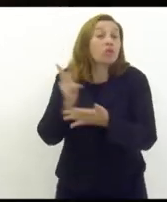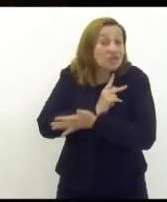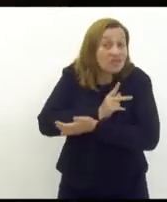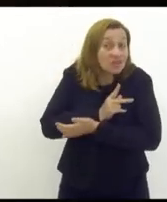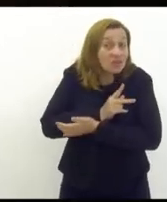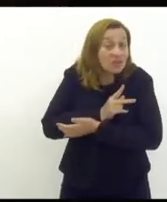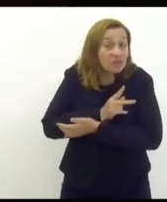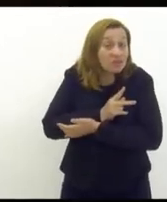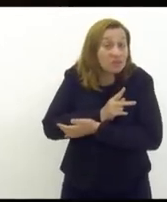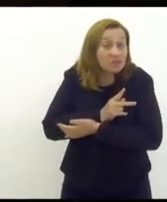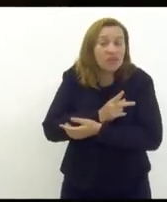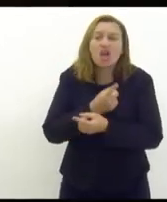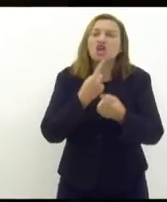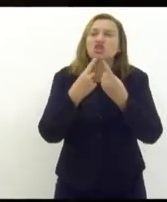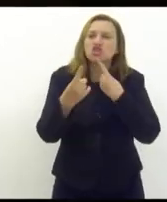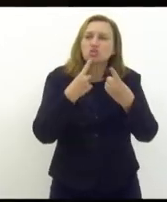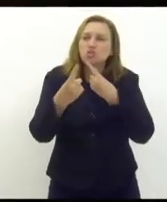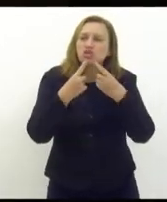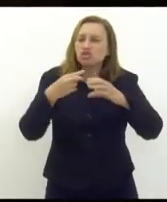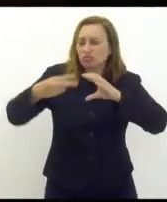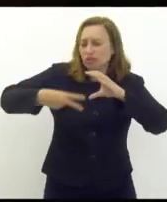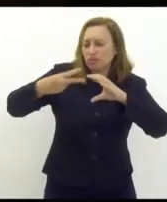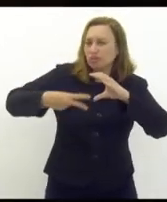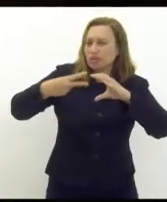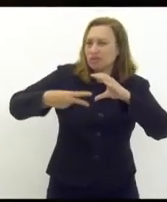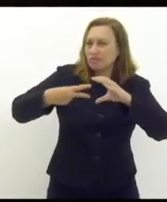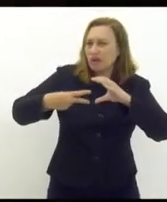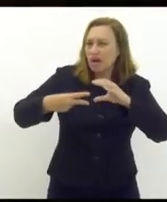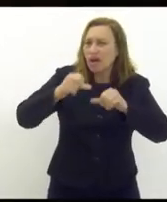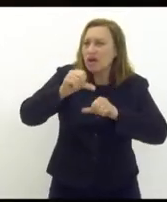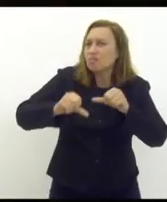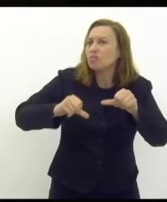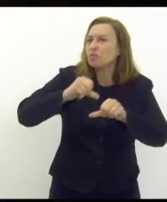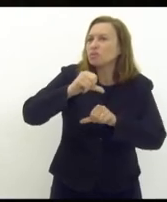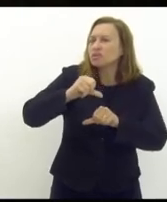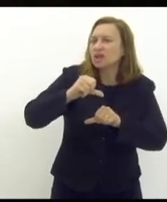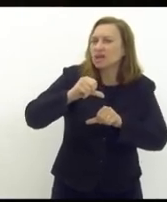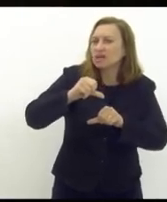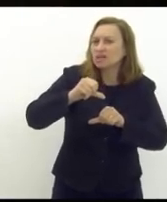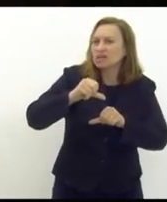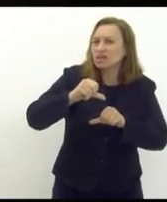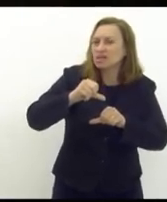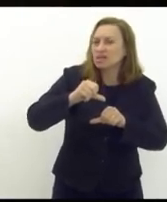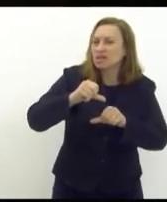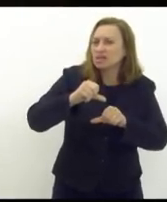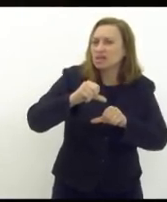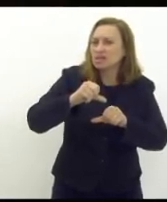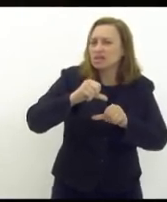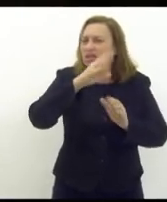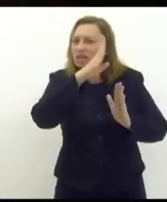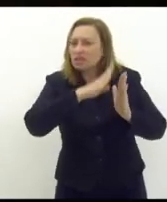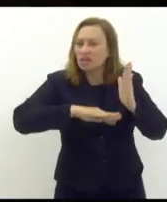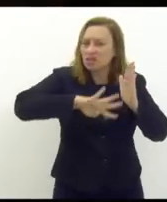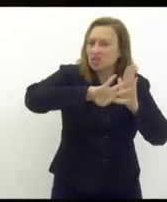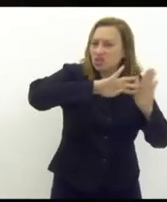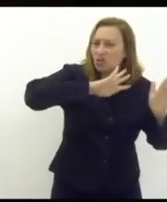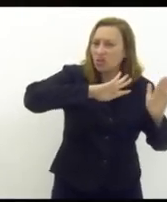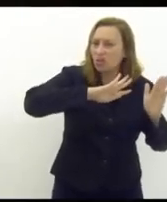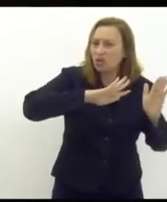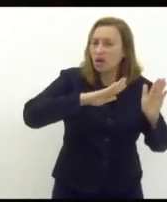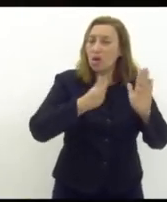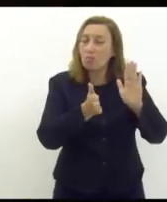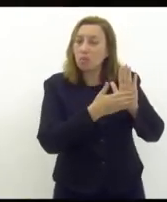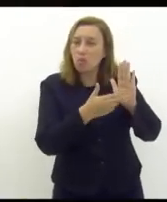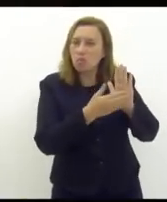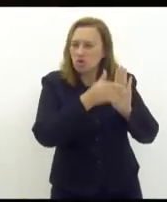em que se discutia na Câmara Municipal a mudança da escala da Guarda proposta covardemente por um